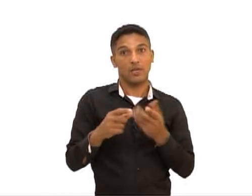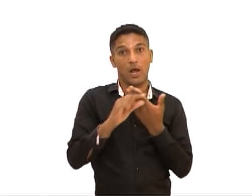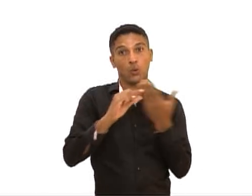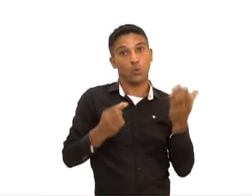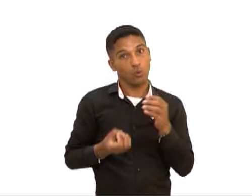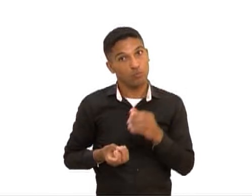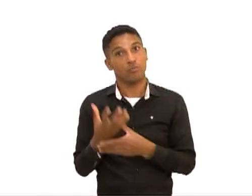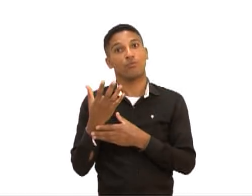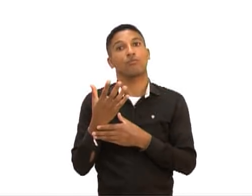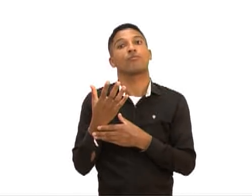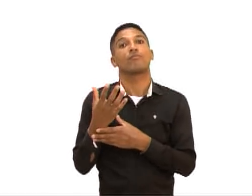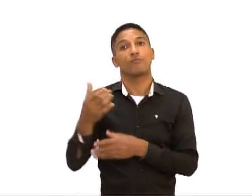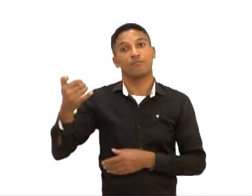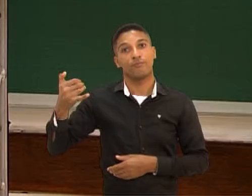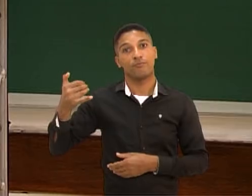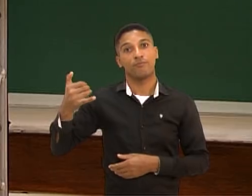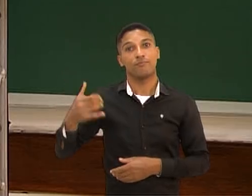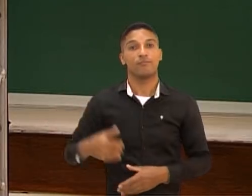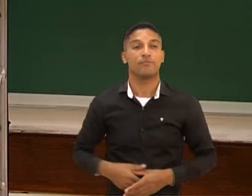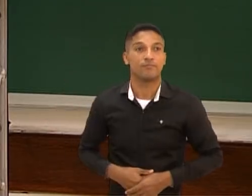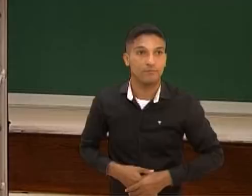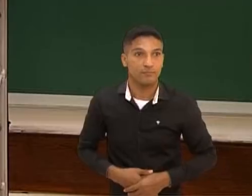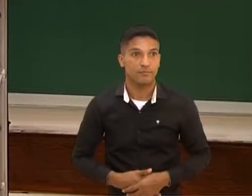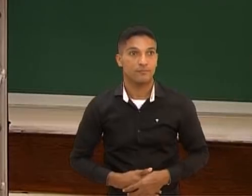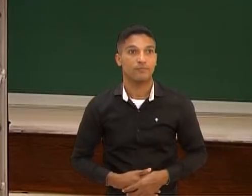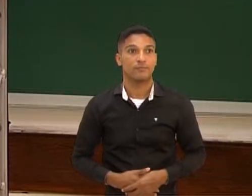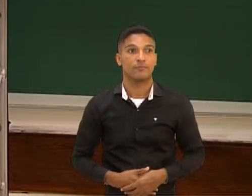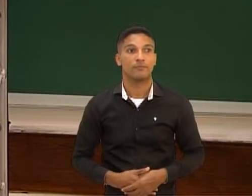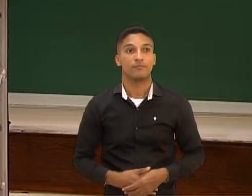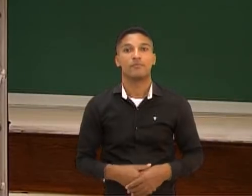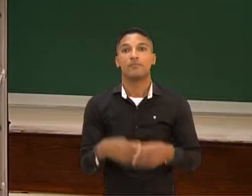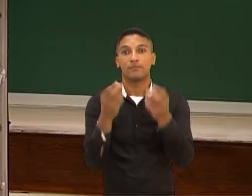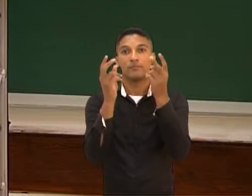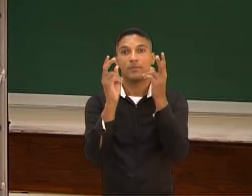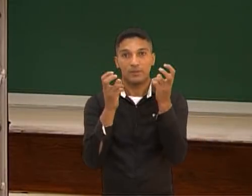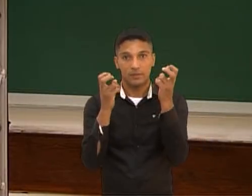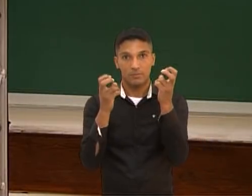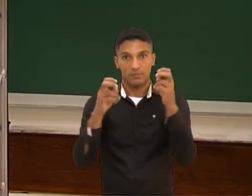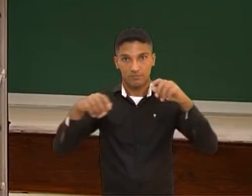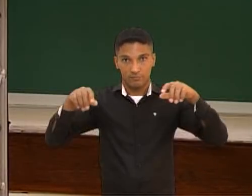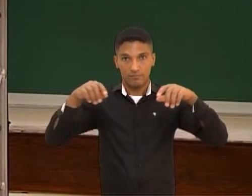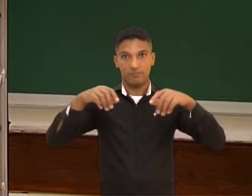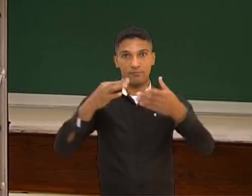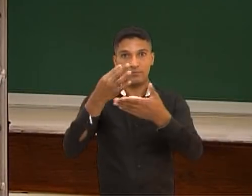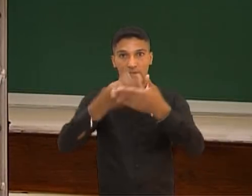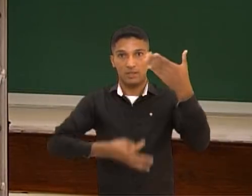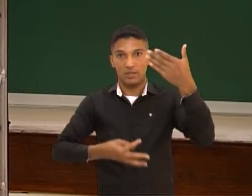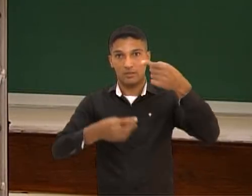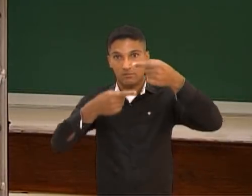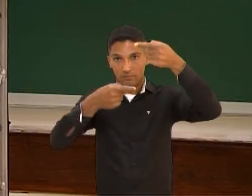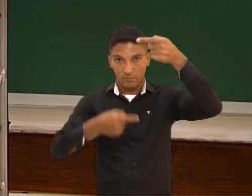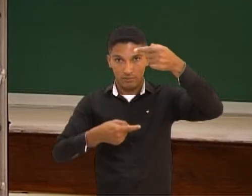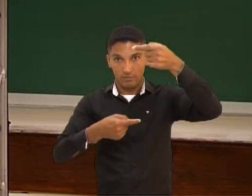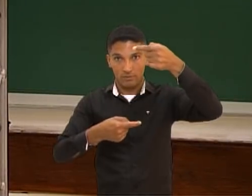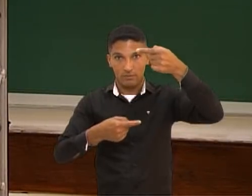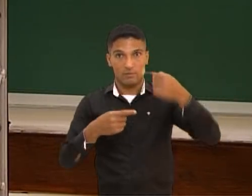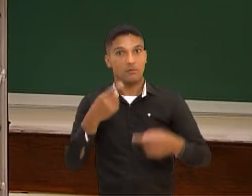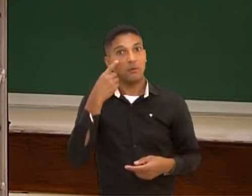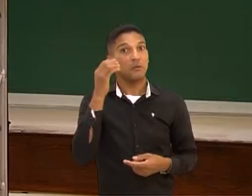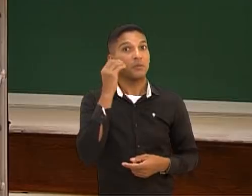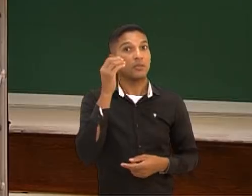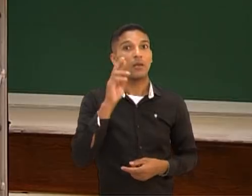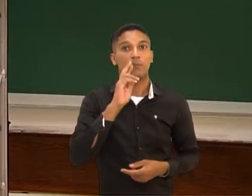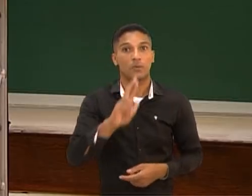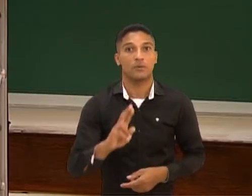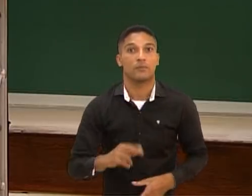Então, observem aqui agora. Vamos analisar mais um enunciado, né, para tentar responder agora